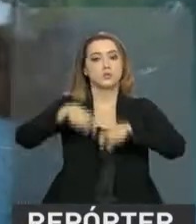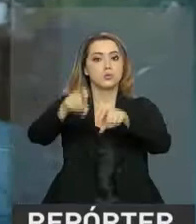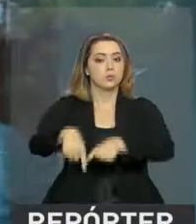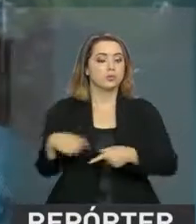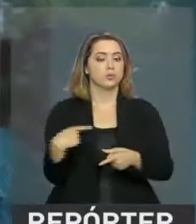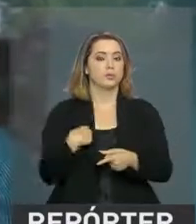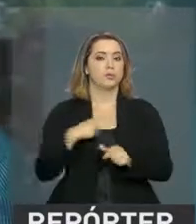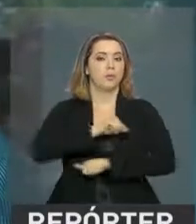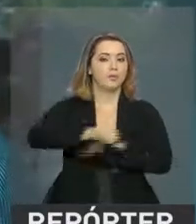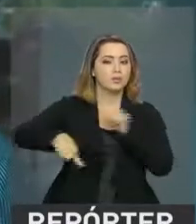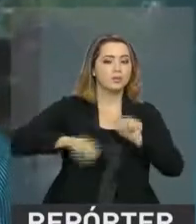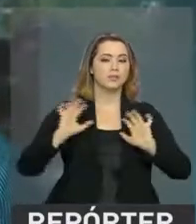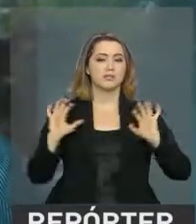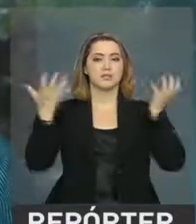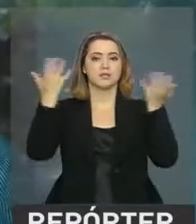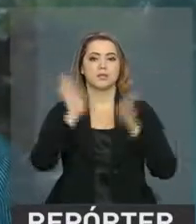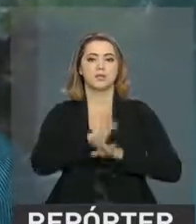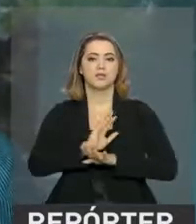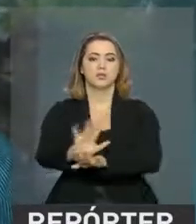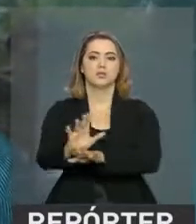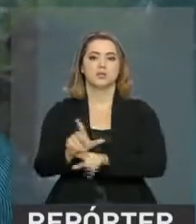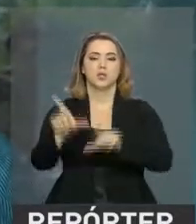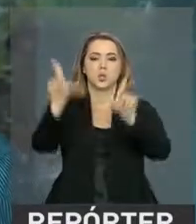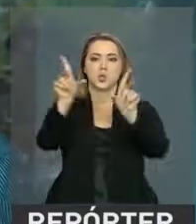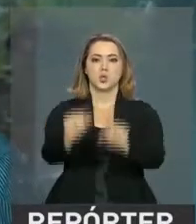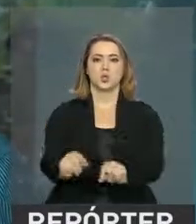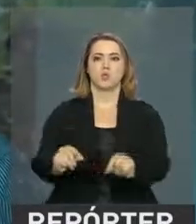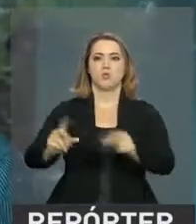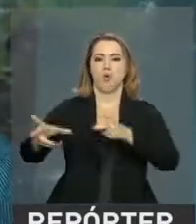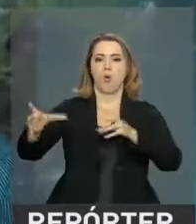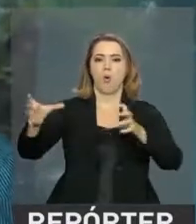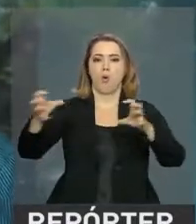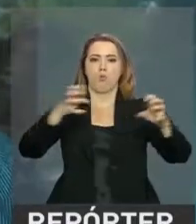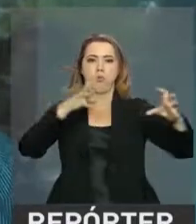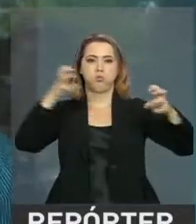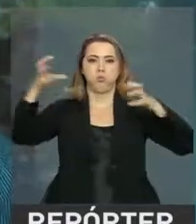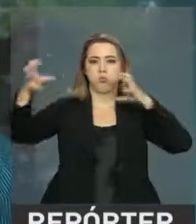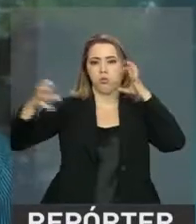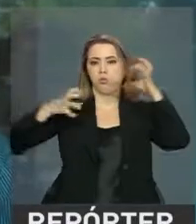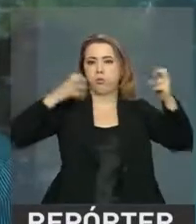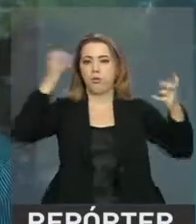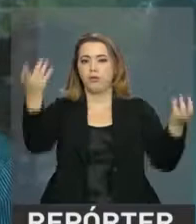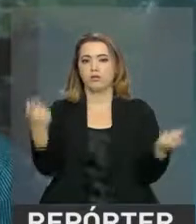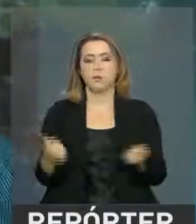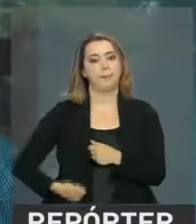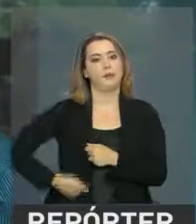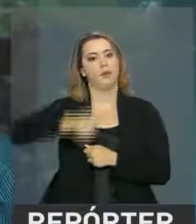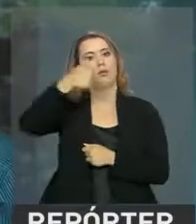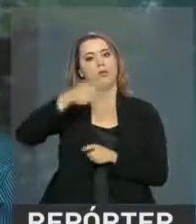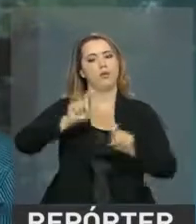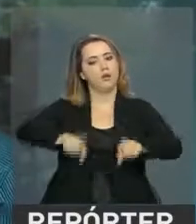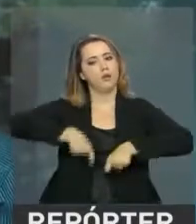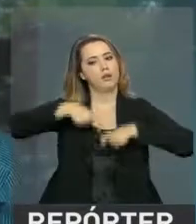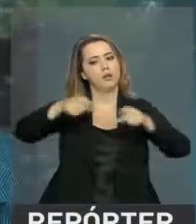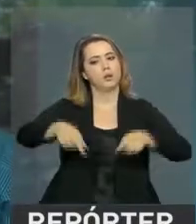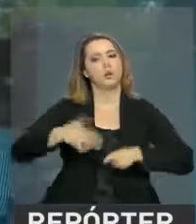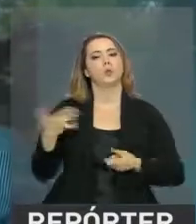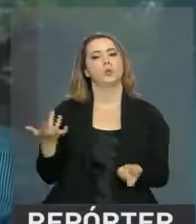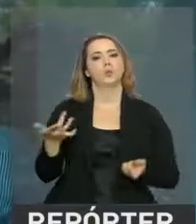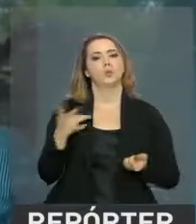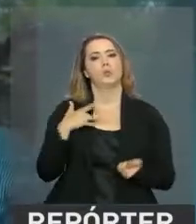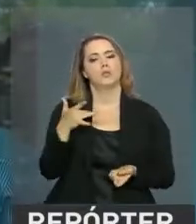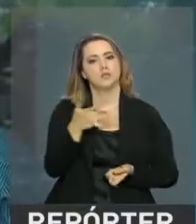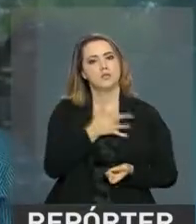mudanças climáticas, a descarbonizar os seus sistemas produtivos, ou seja, usar práticas, usar insumos